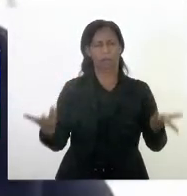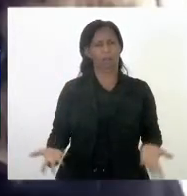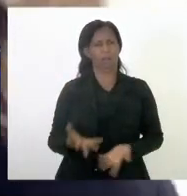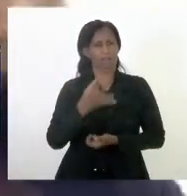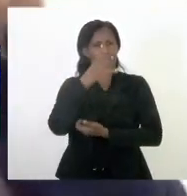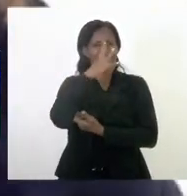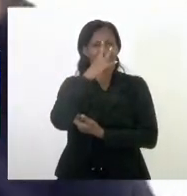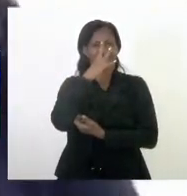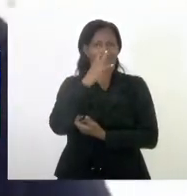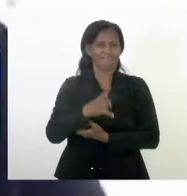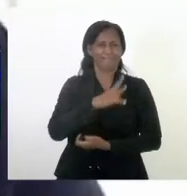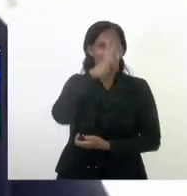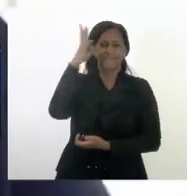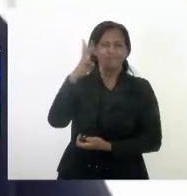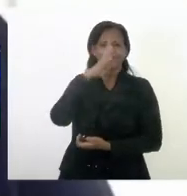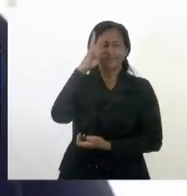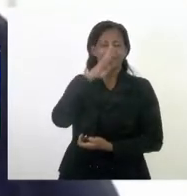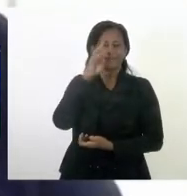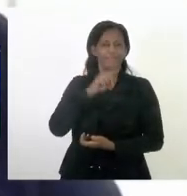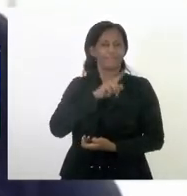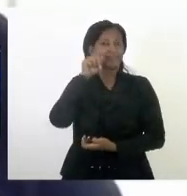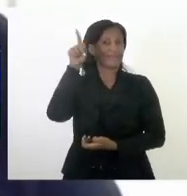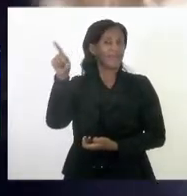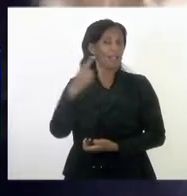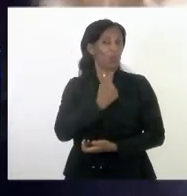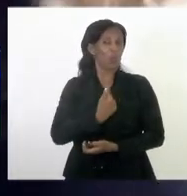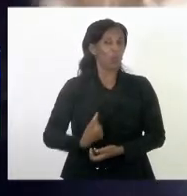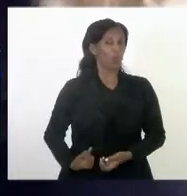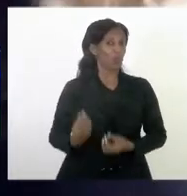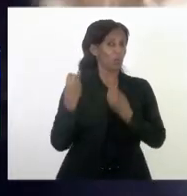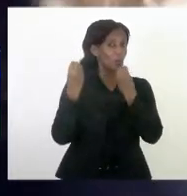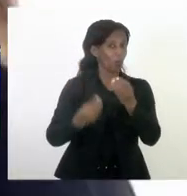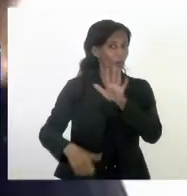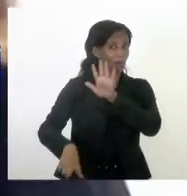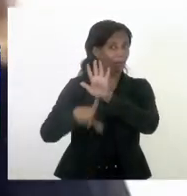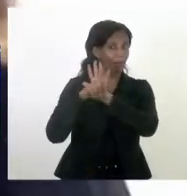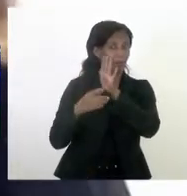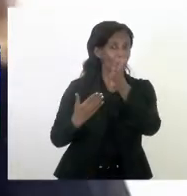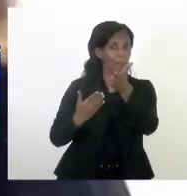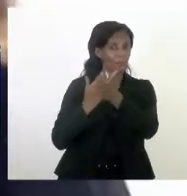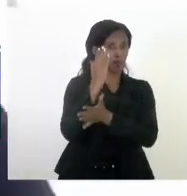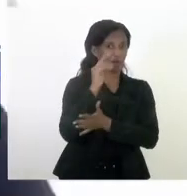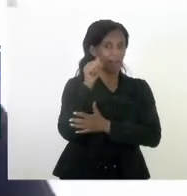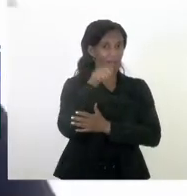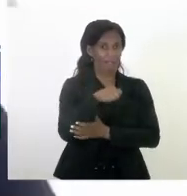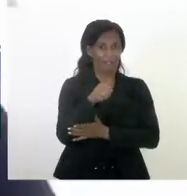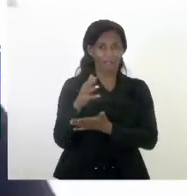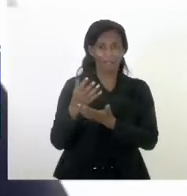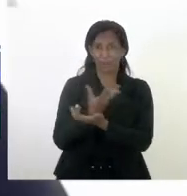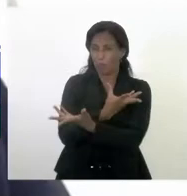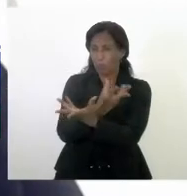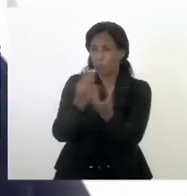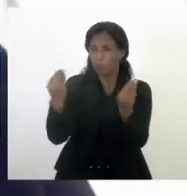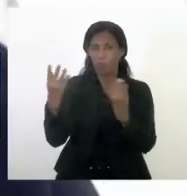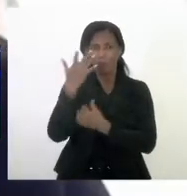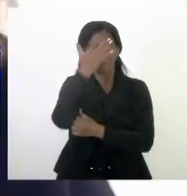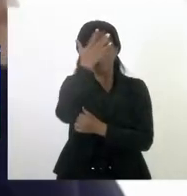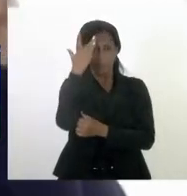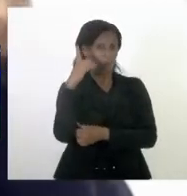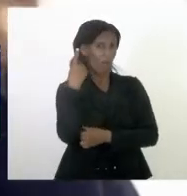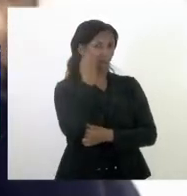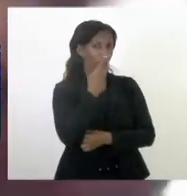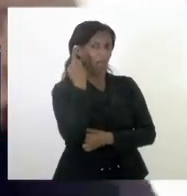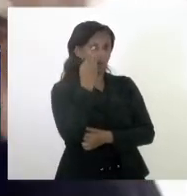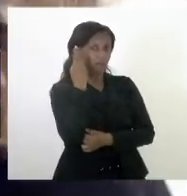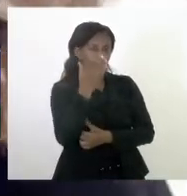é escandalizador que lá, como foi previsto na nossa lei, aprovada aqui por ampla maioria e por uma ampla